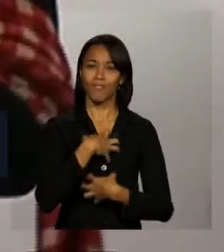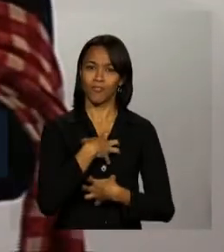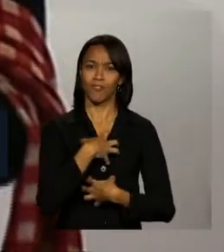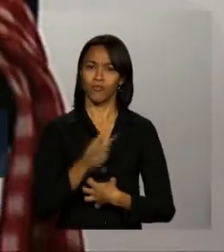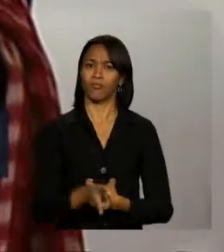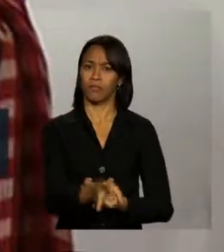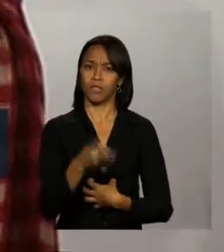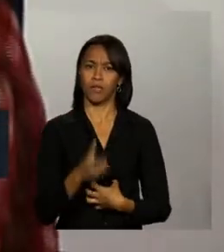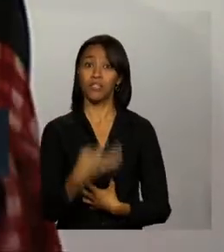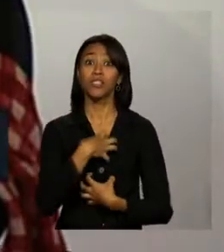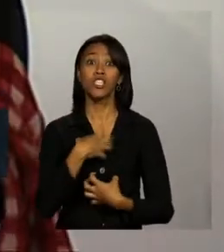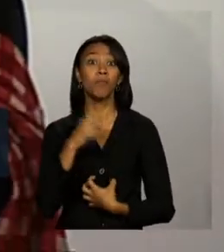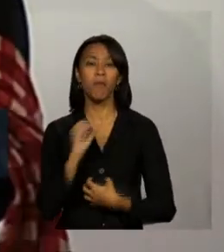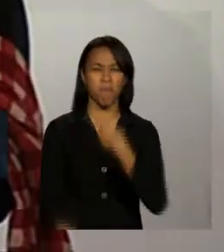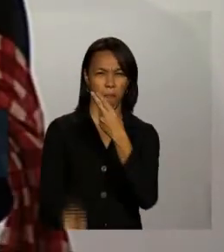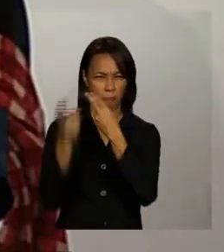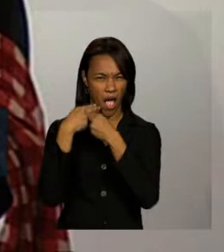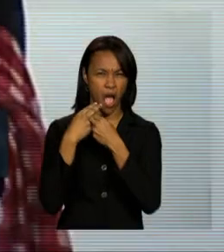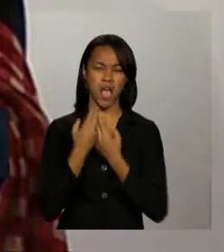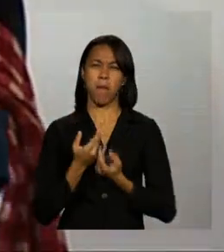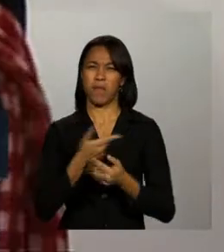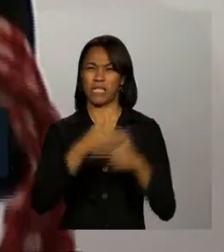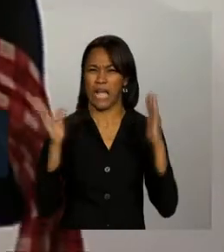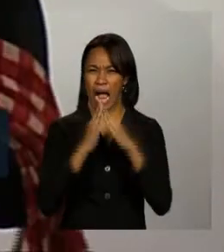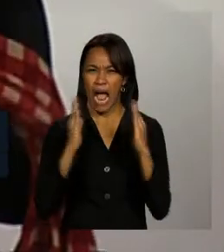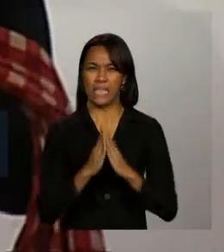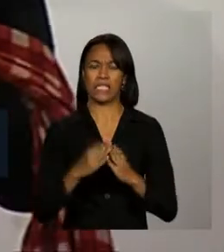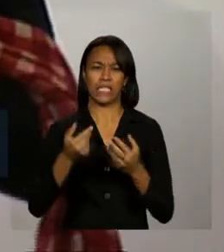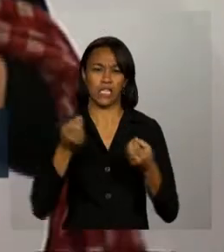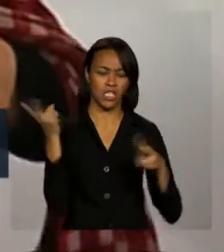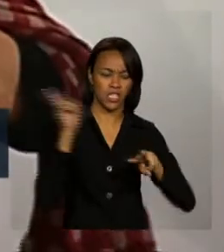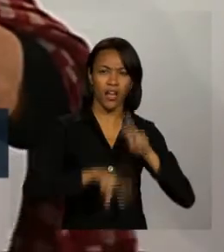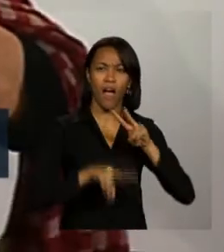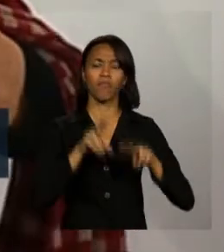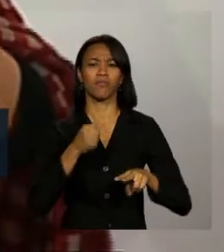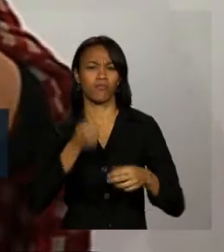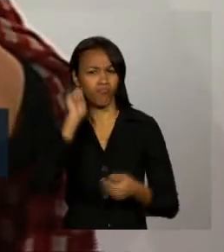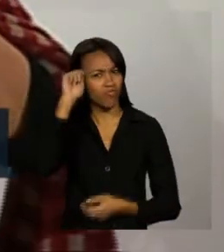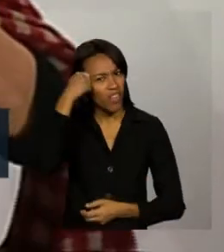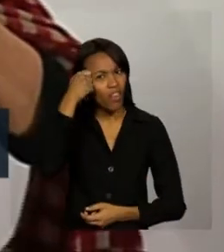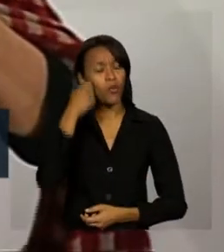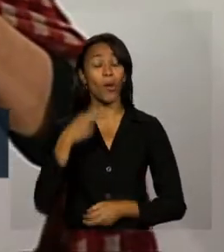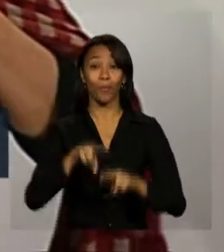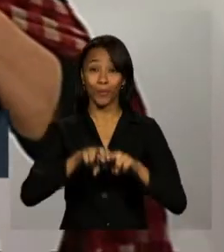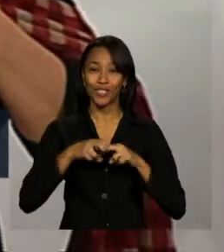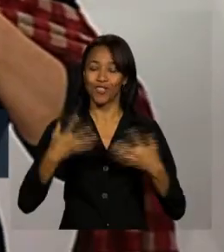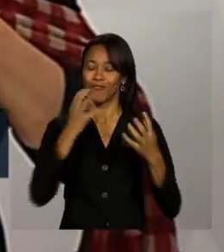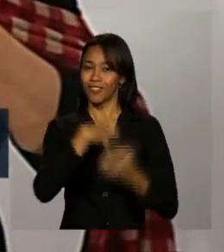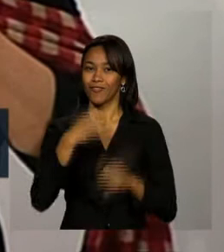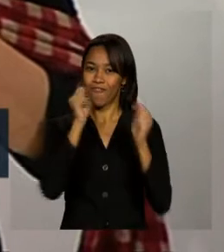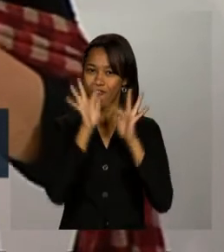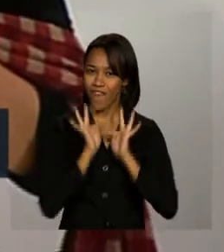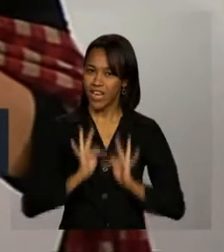tão cindido pelas marcas das casas grandes e das senzalas. Por isso, eu fico muito feliz de estar aqui e não